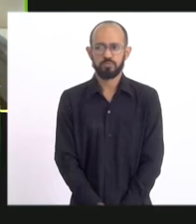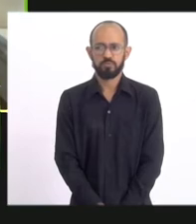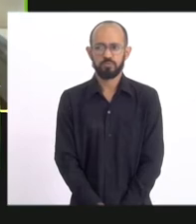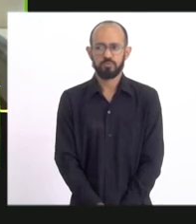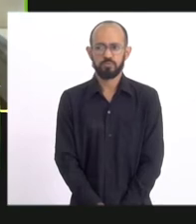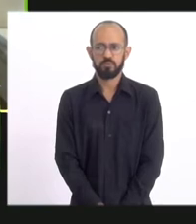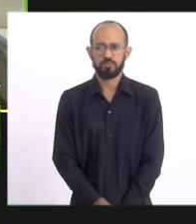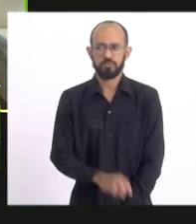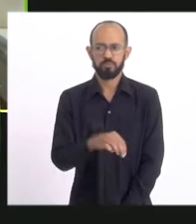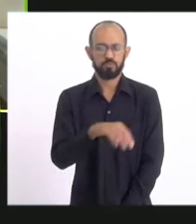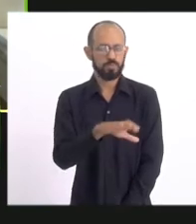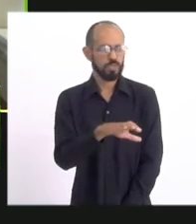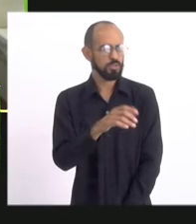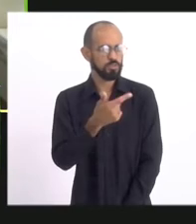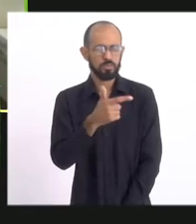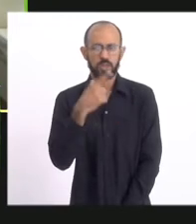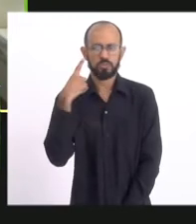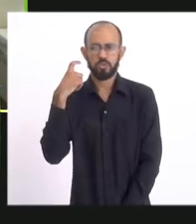O Mink está sem som.